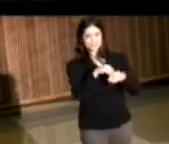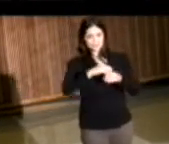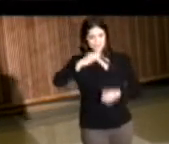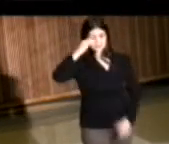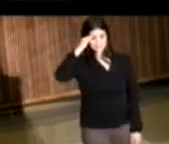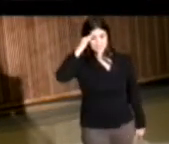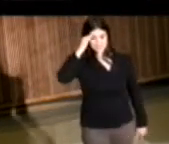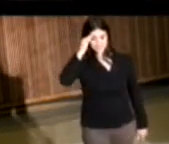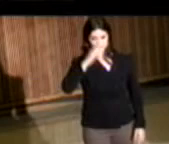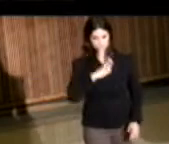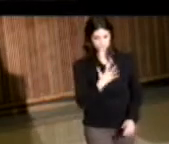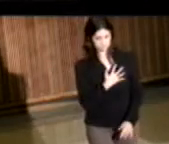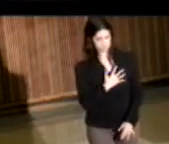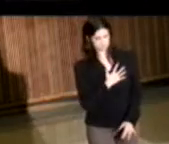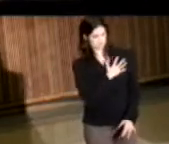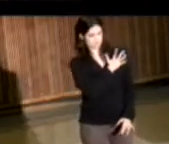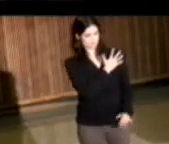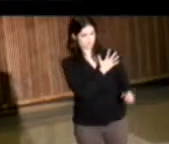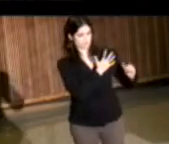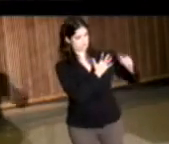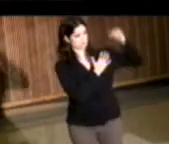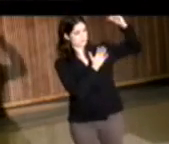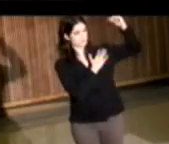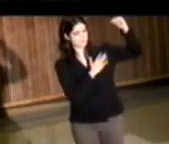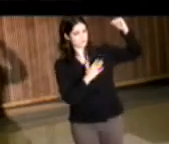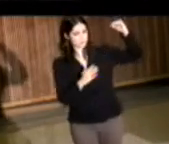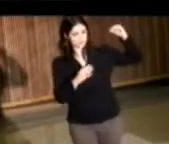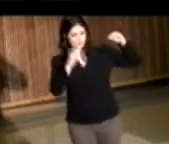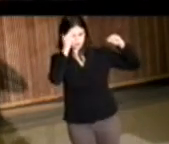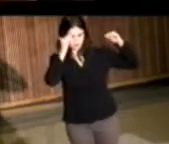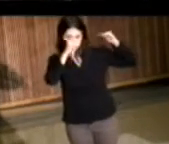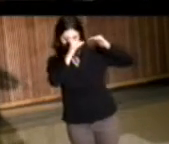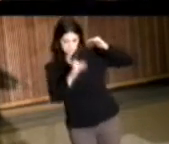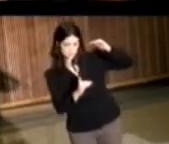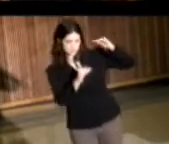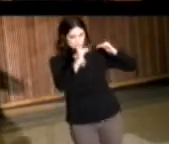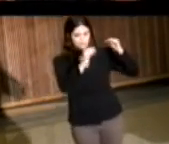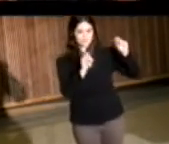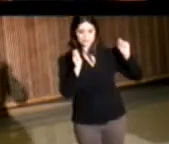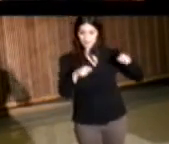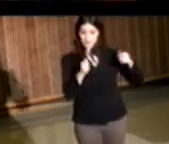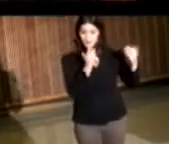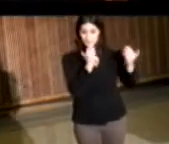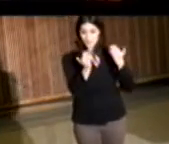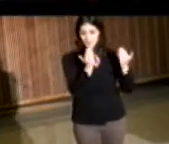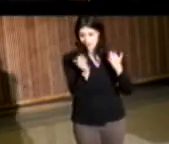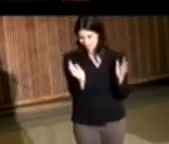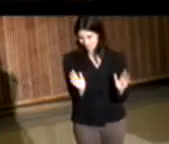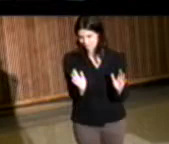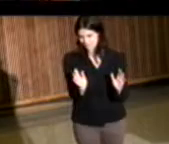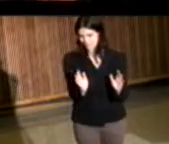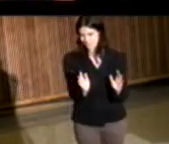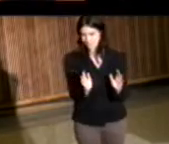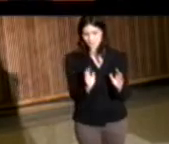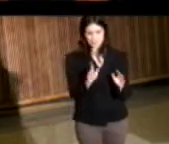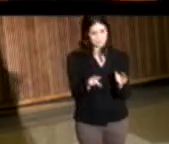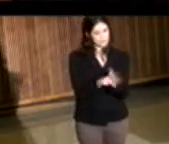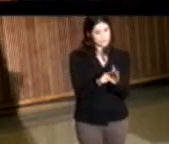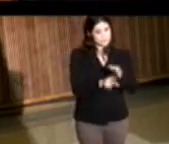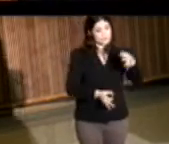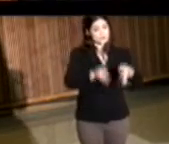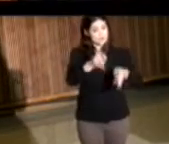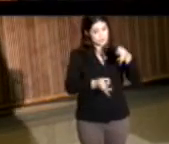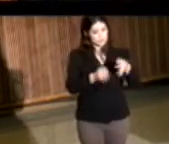Então eu sempre tenho que usar um critério, e conforme o critério que eu uso, eu faço o juízo do valor